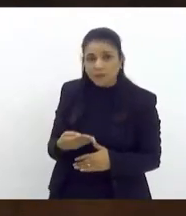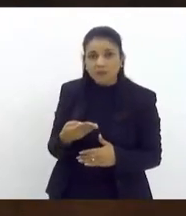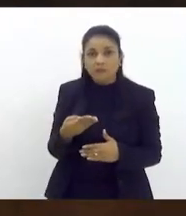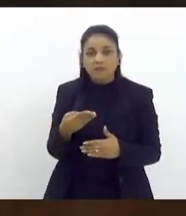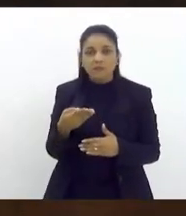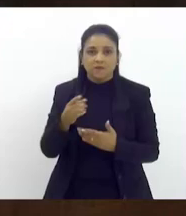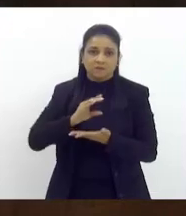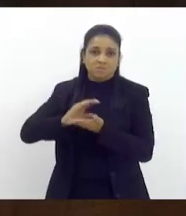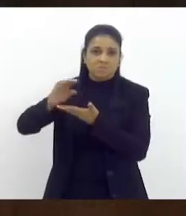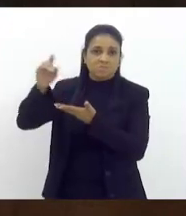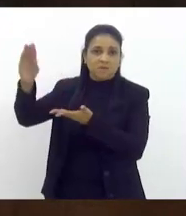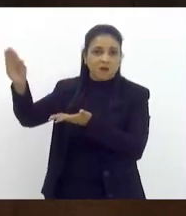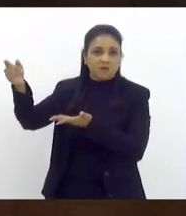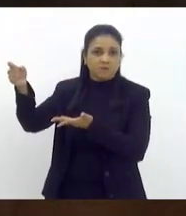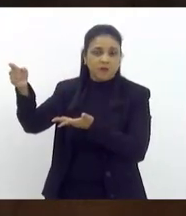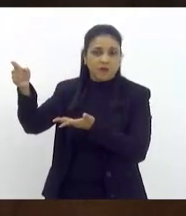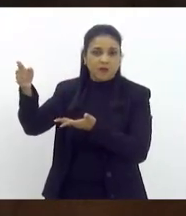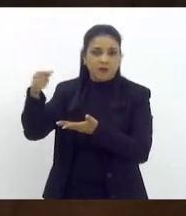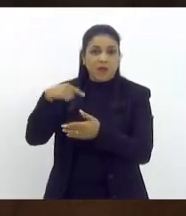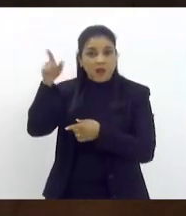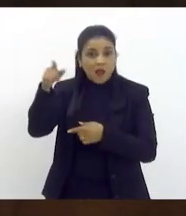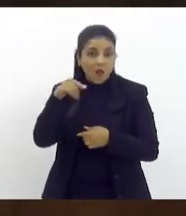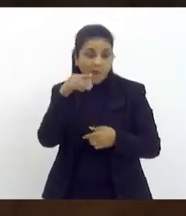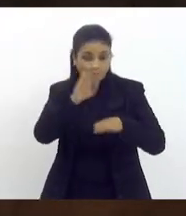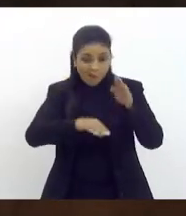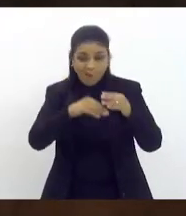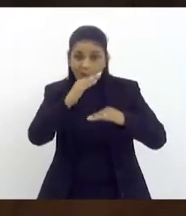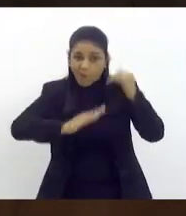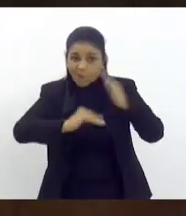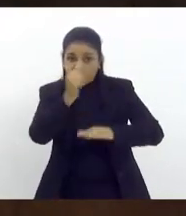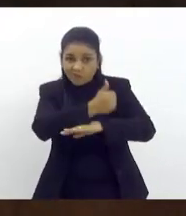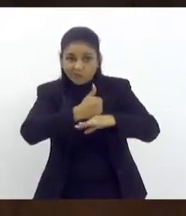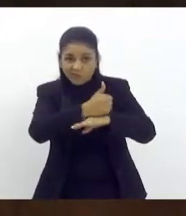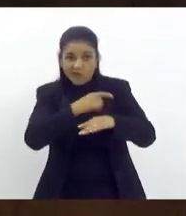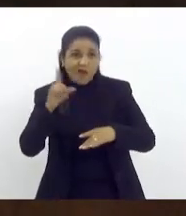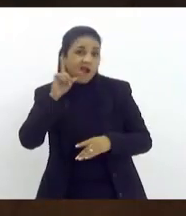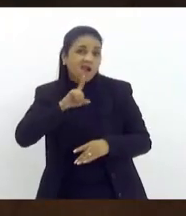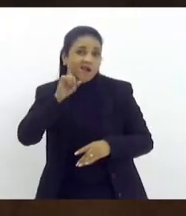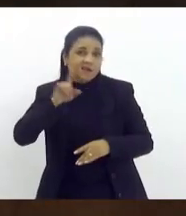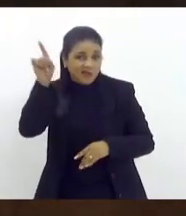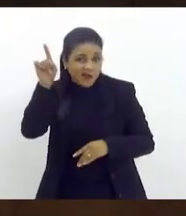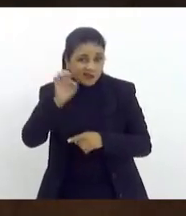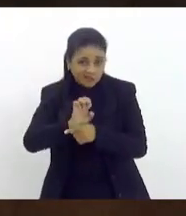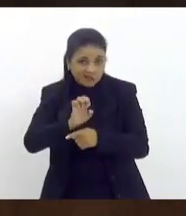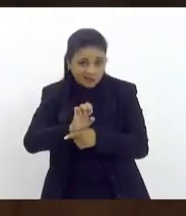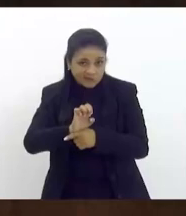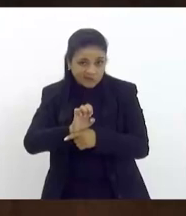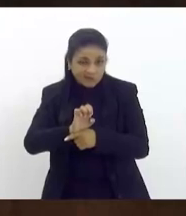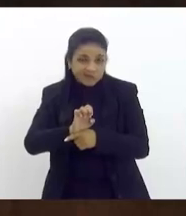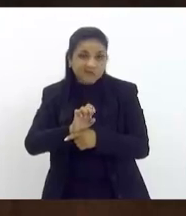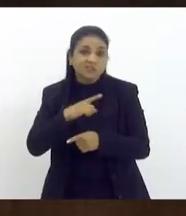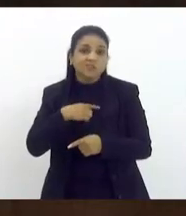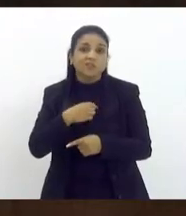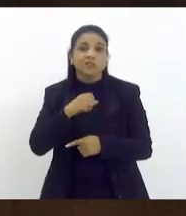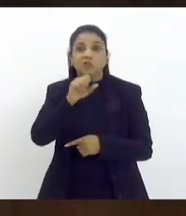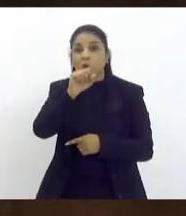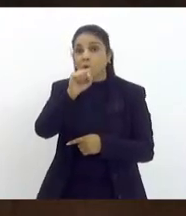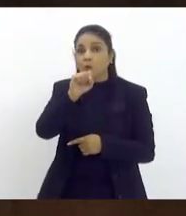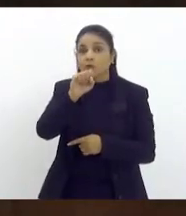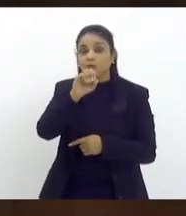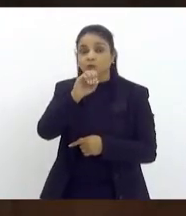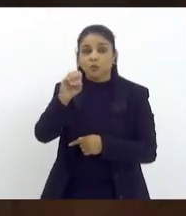de educação lá do Ceará que tem um piso de 8 mil e o nosso aqui que sofre Essa é a realidade do Rio de Janeiro